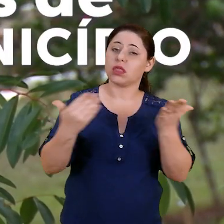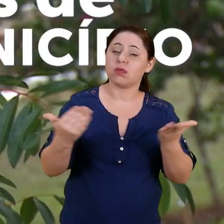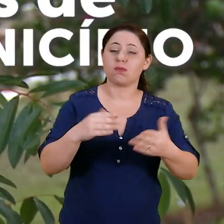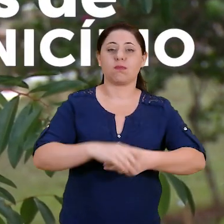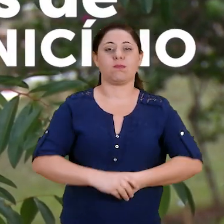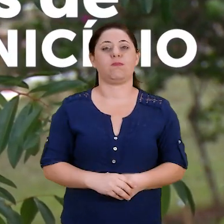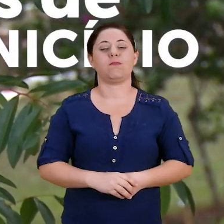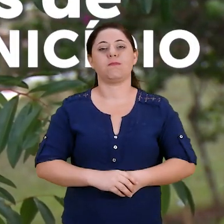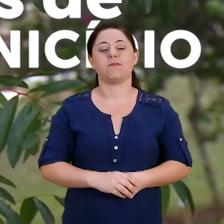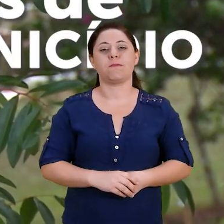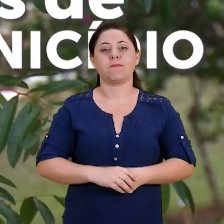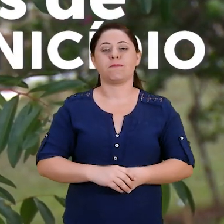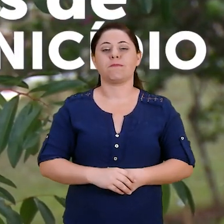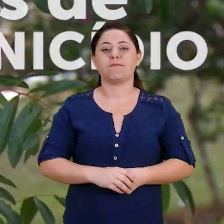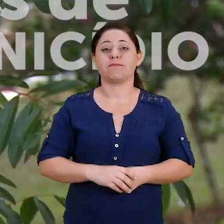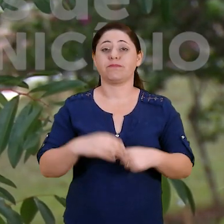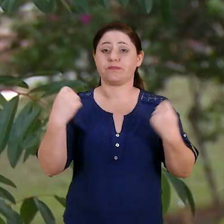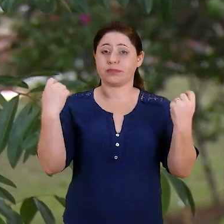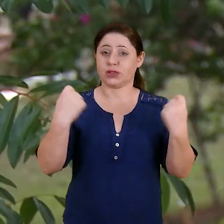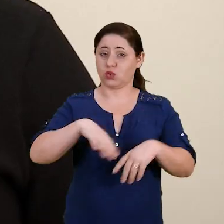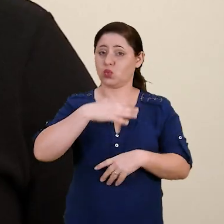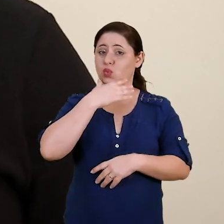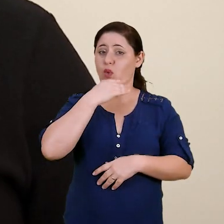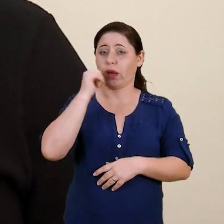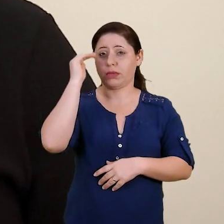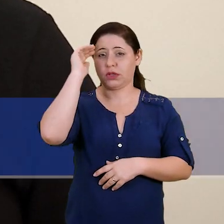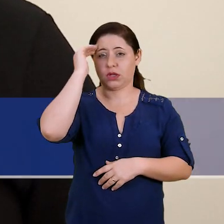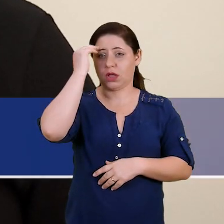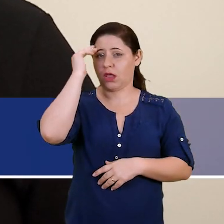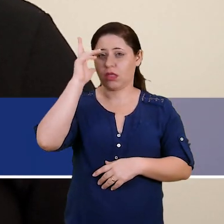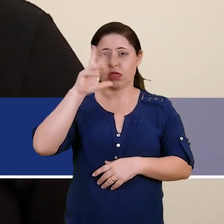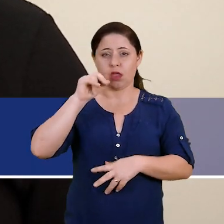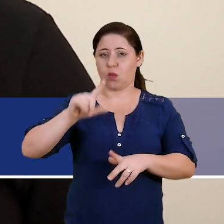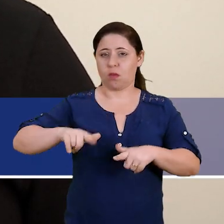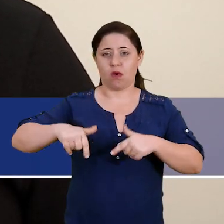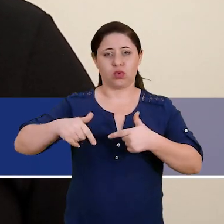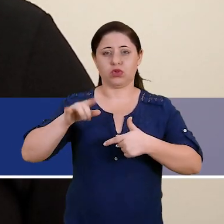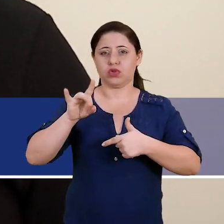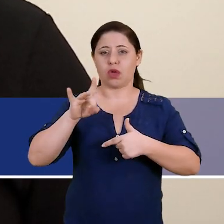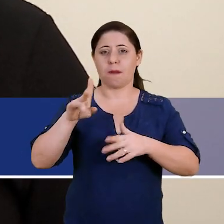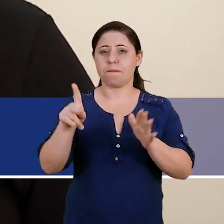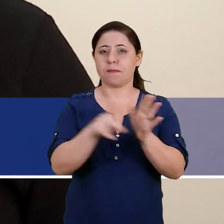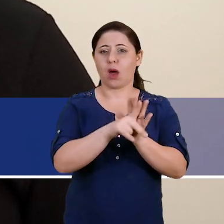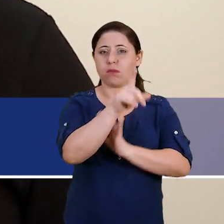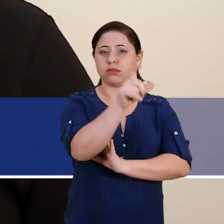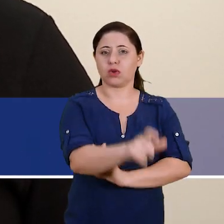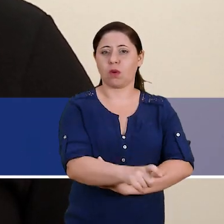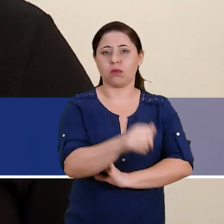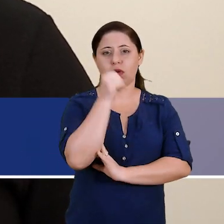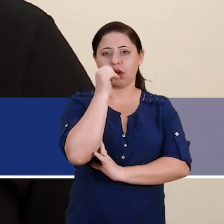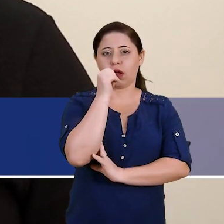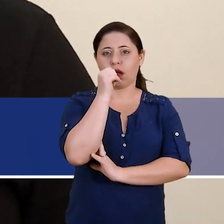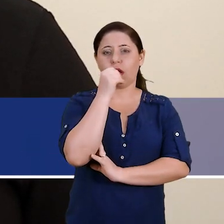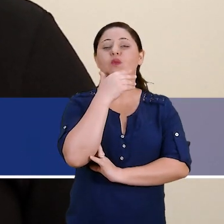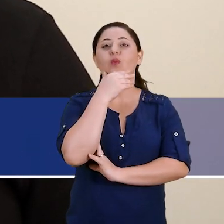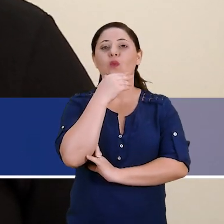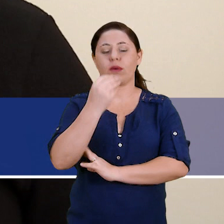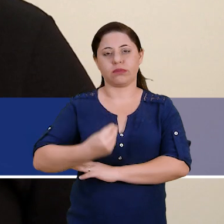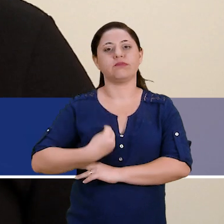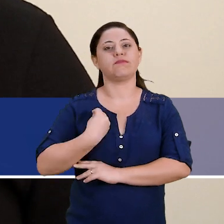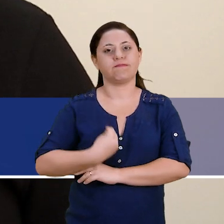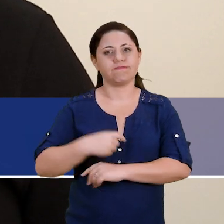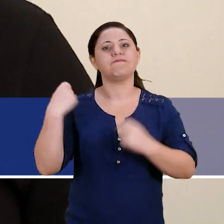registrou 24 casos de feminicídio. Então, é muito necessário que o homem entenda que essa não é uma luta só de mulheres.